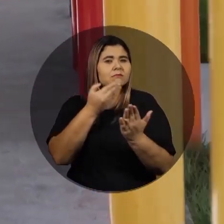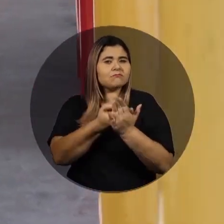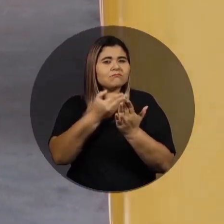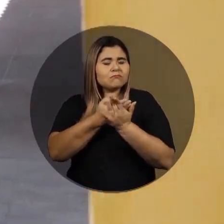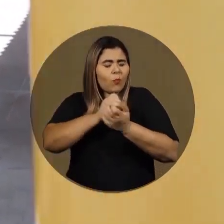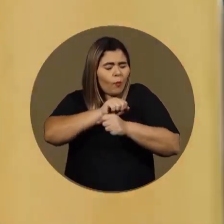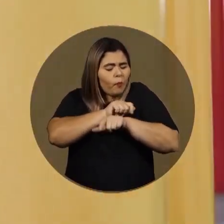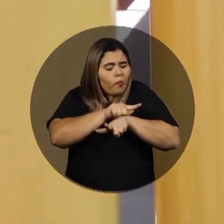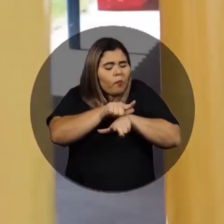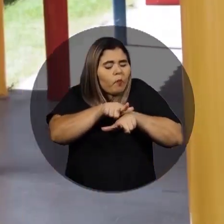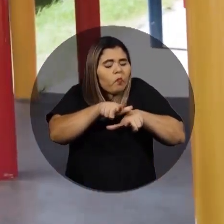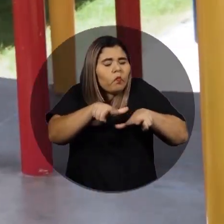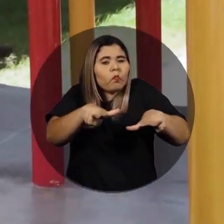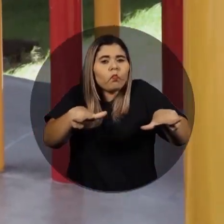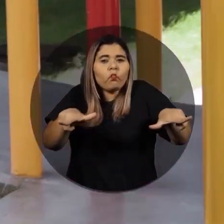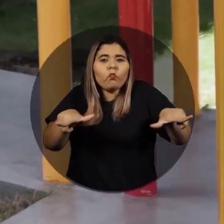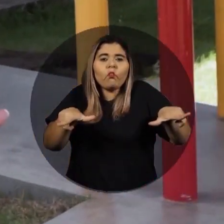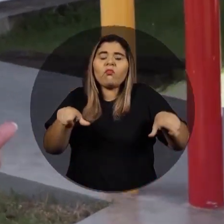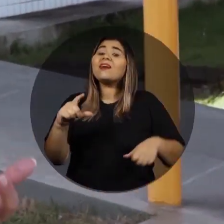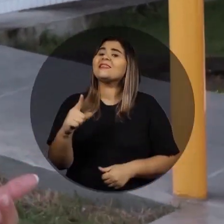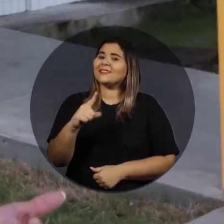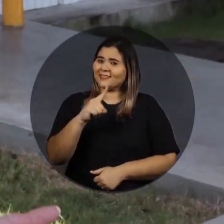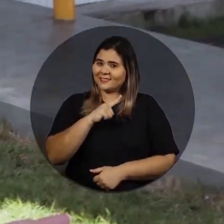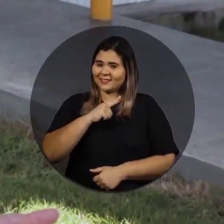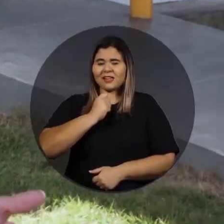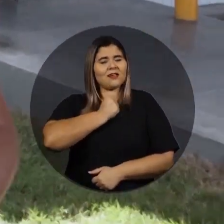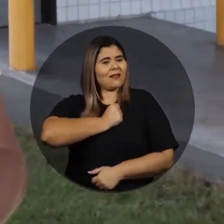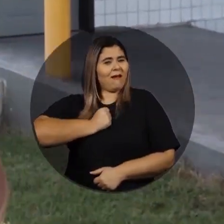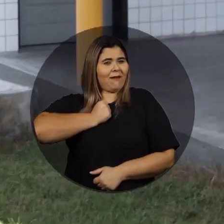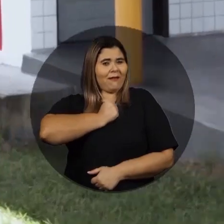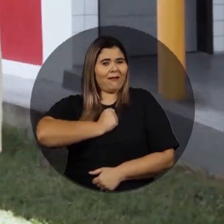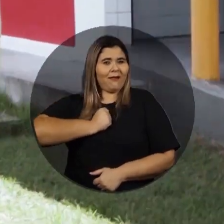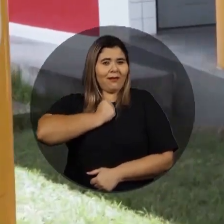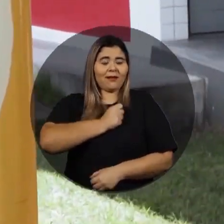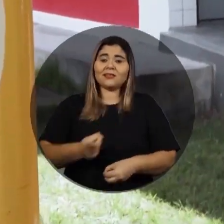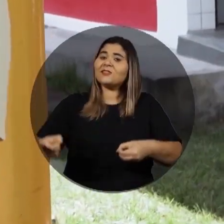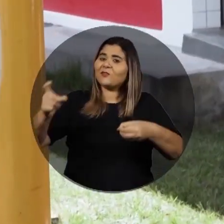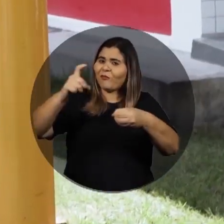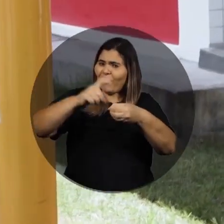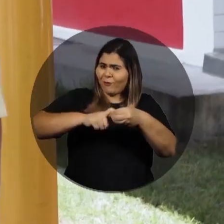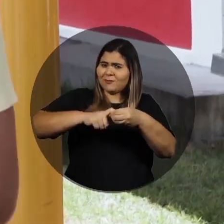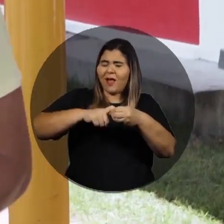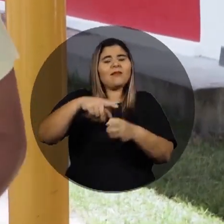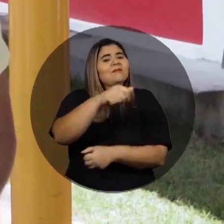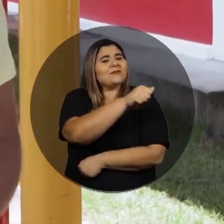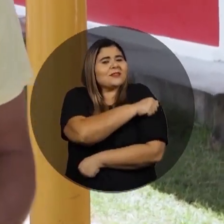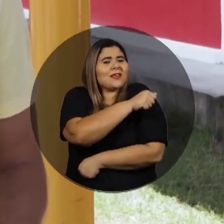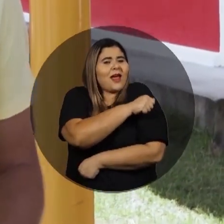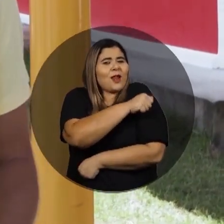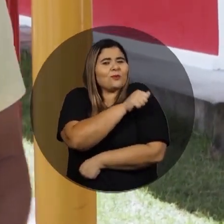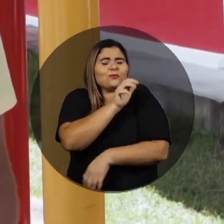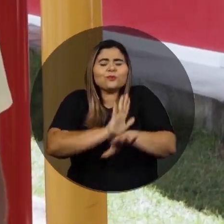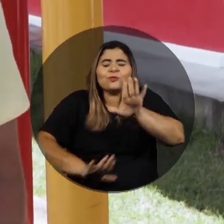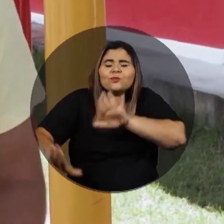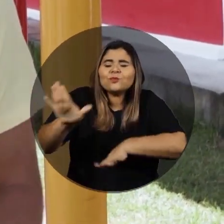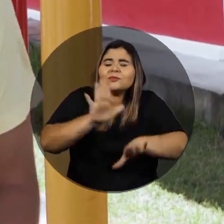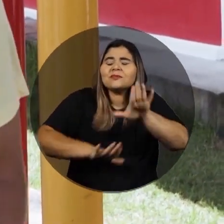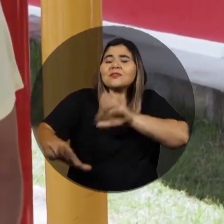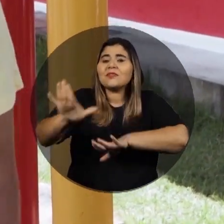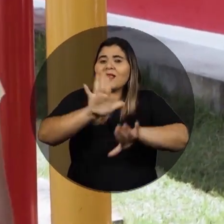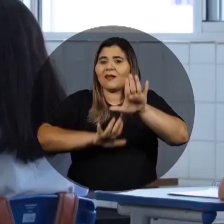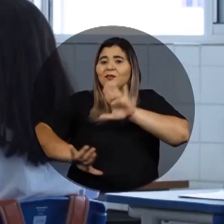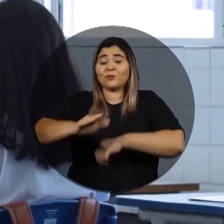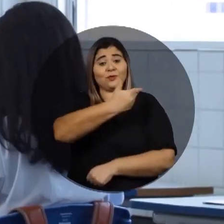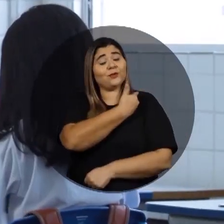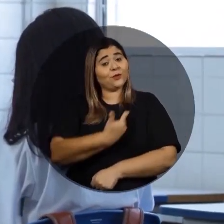As escolas que estavam vazias, mas cheias de saudade, voltaram a receber os alunos com todos os cuidados